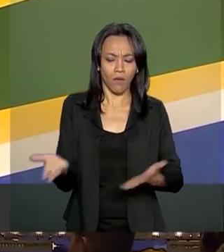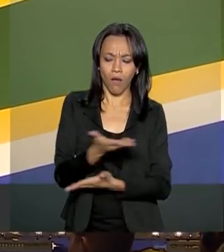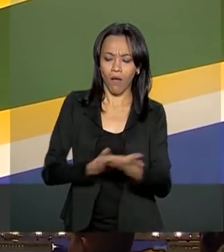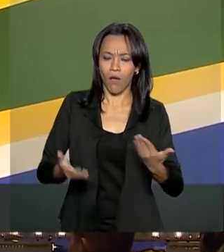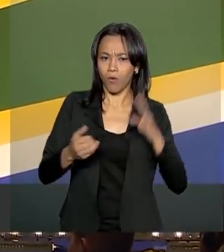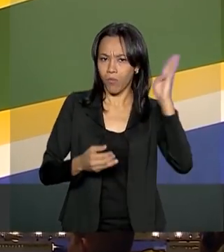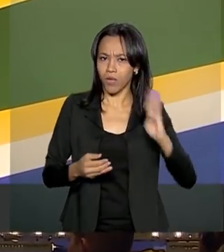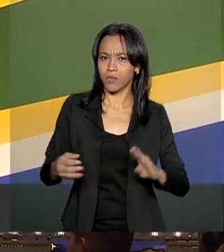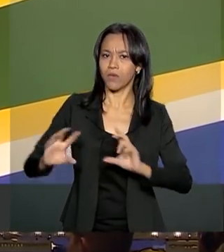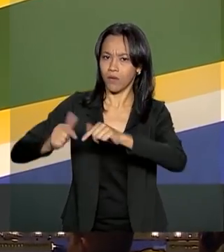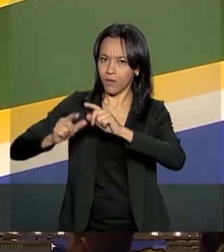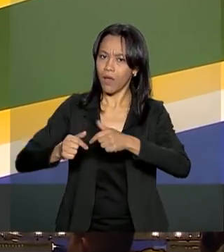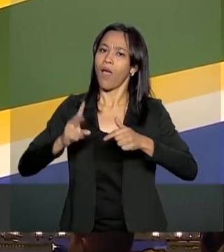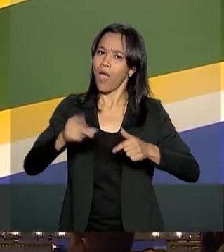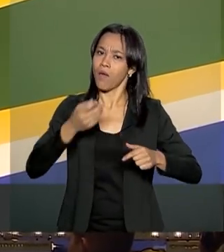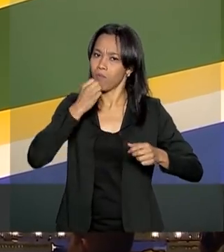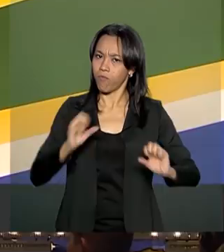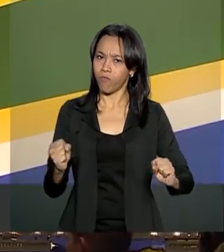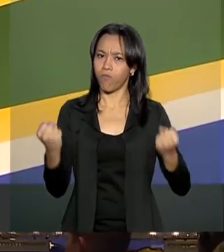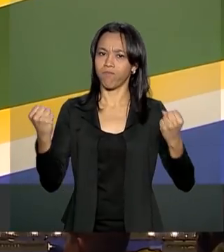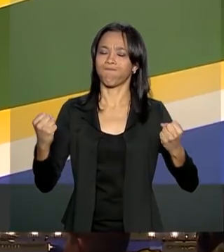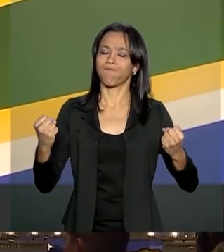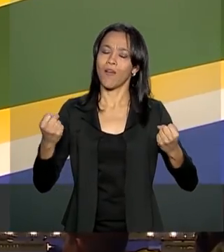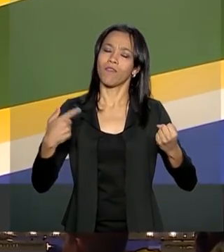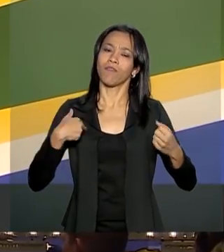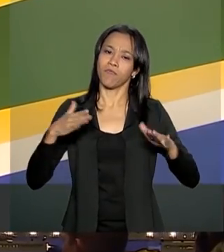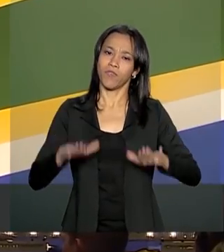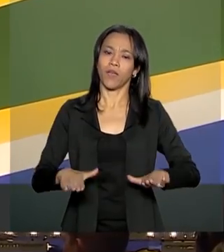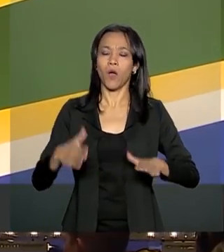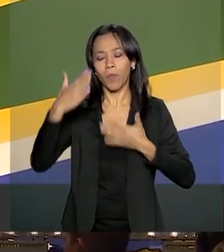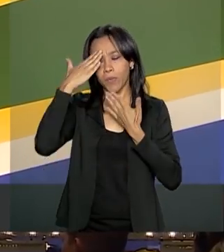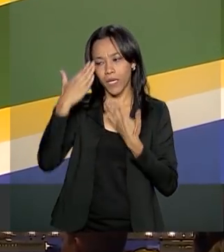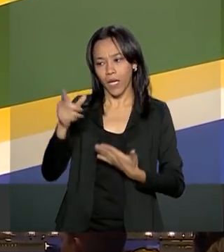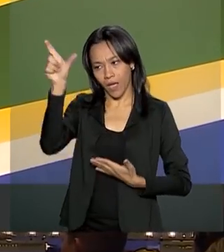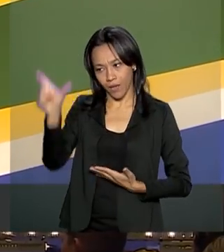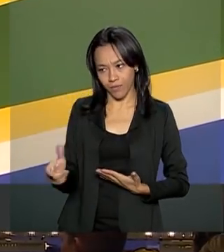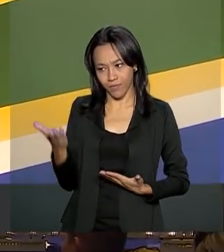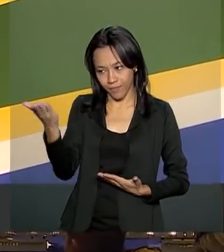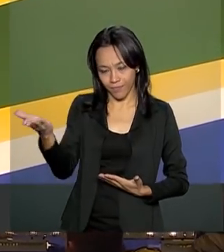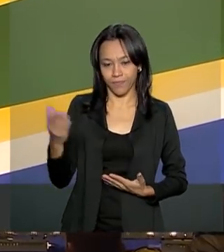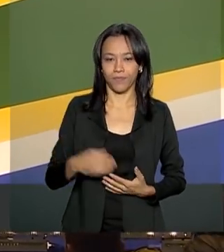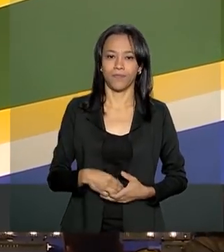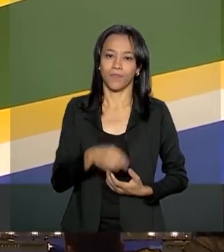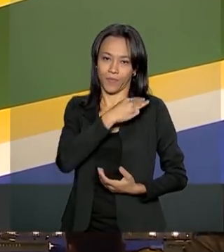veio para ficar. Muito obrigado, prezado irmão Benjamin Netanel.